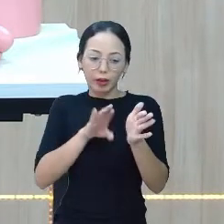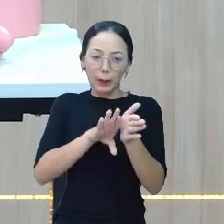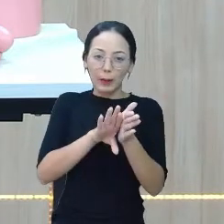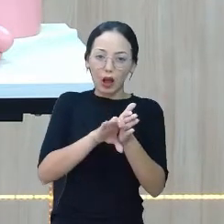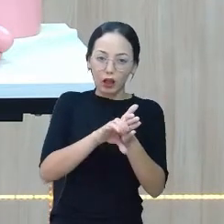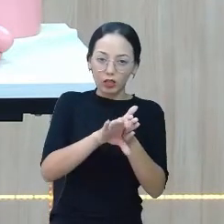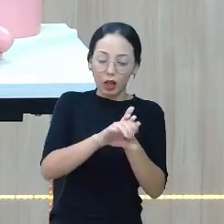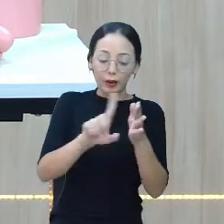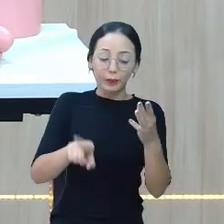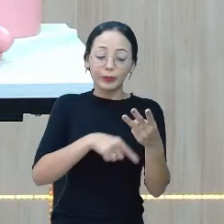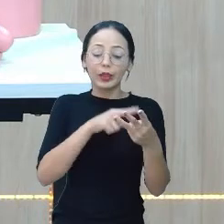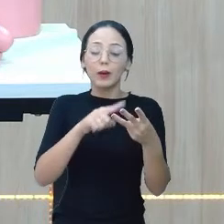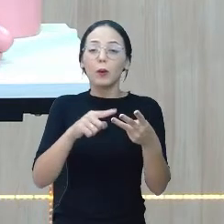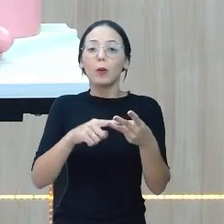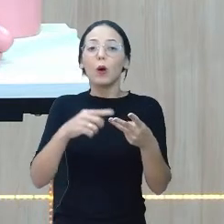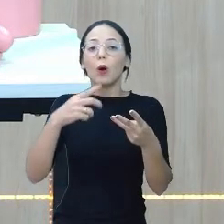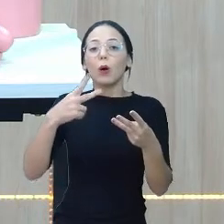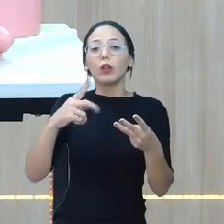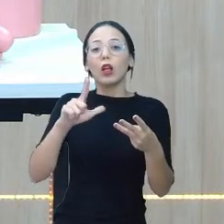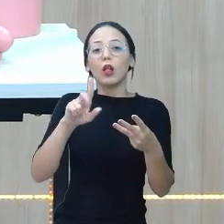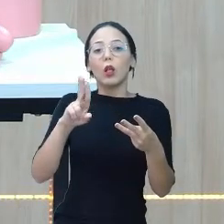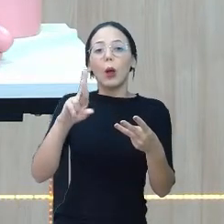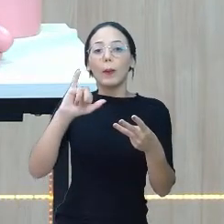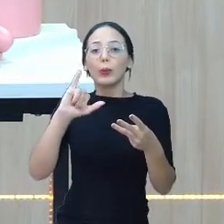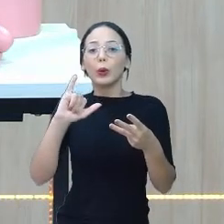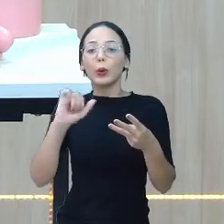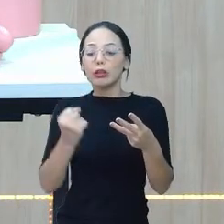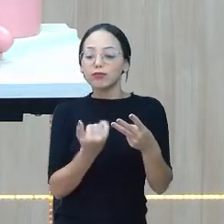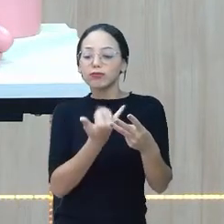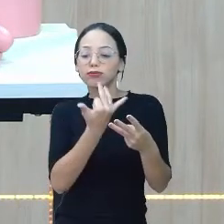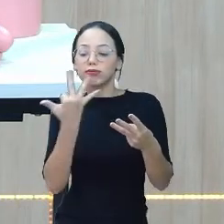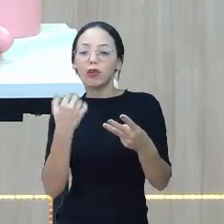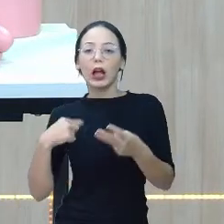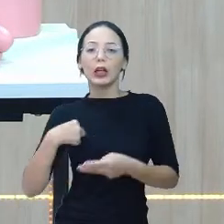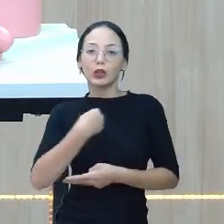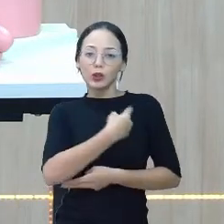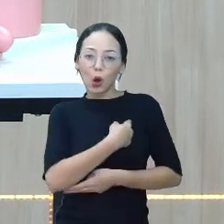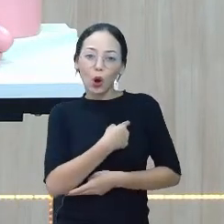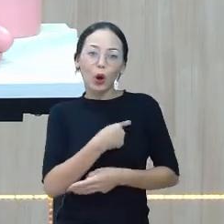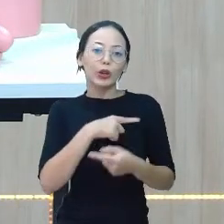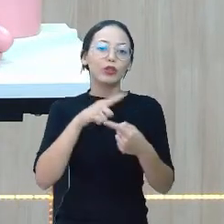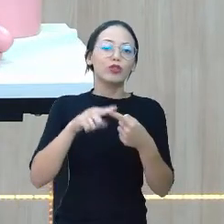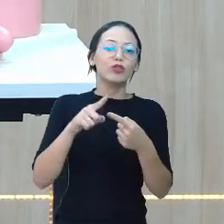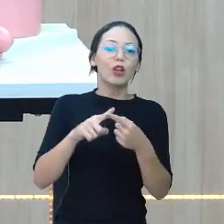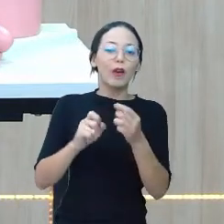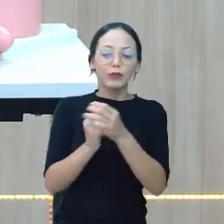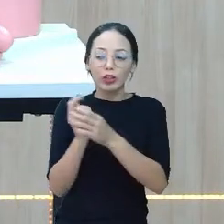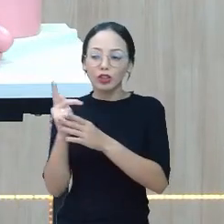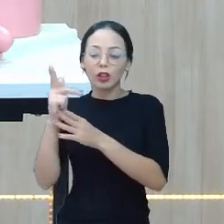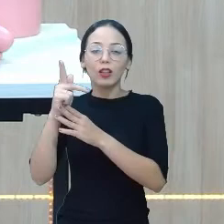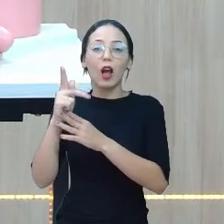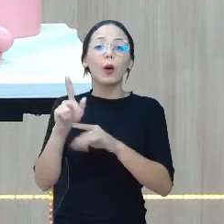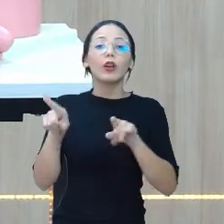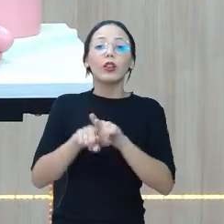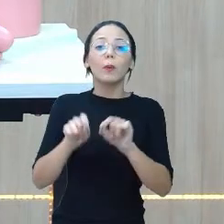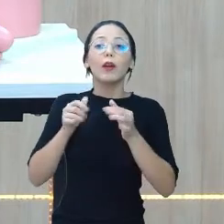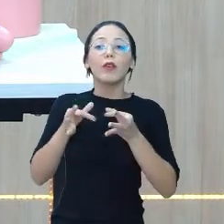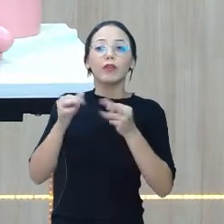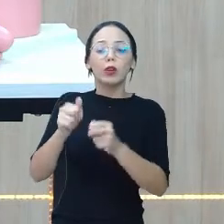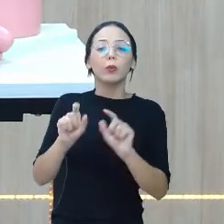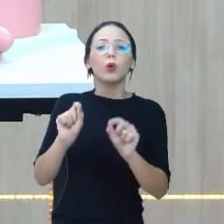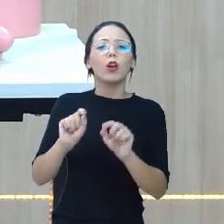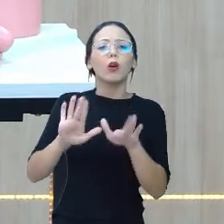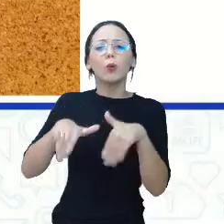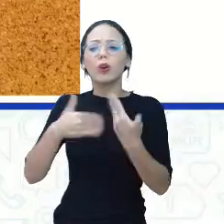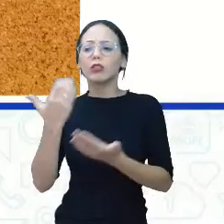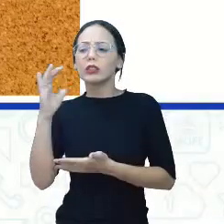bactérias, e os pluricelulares, que somos nós, os vegetais, os fungos. E, por fim, a ciência que estuda